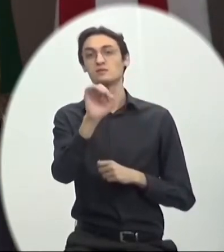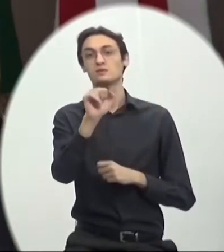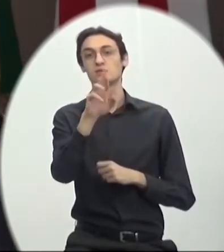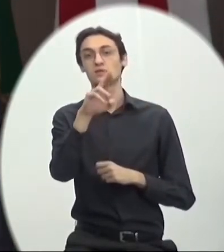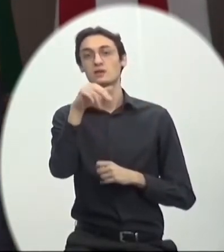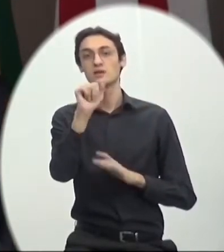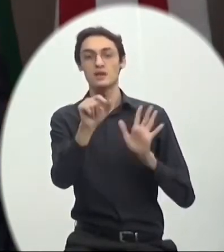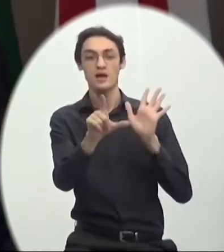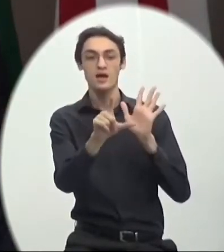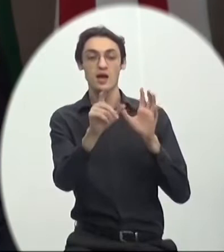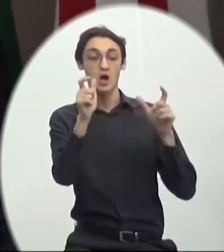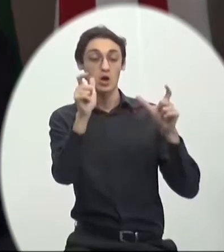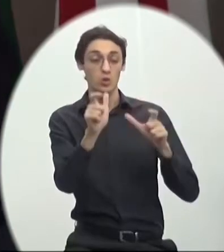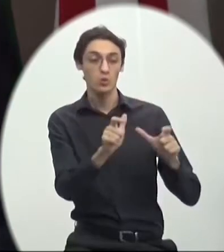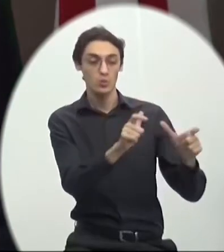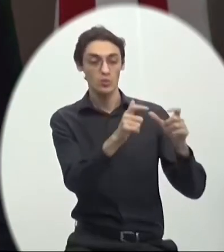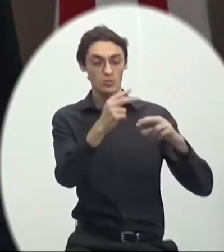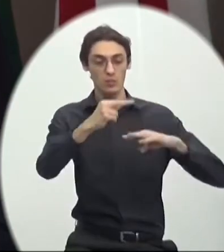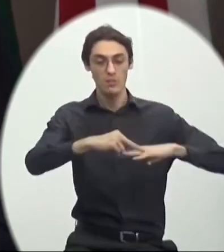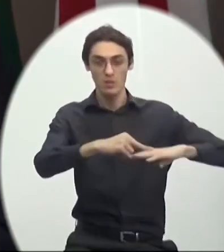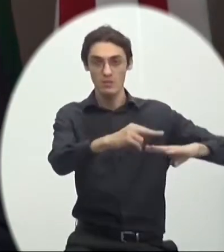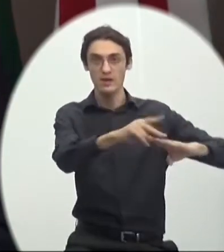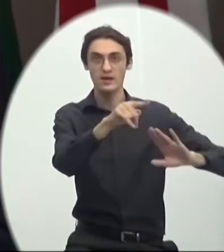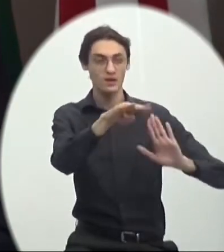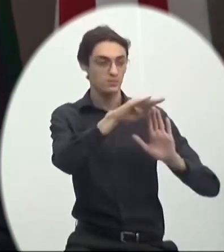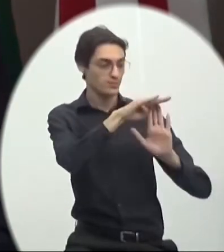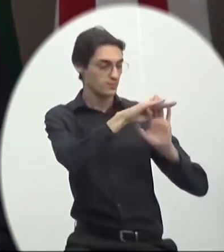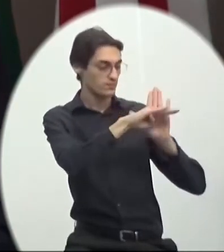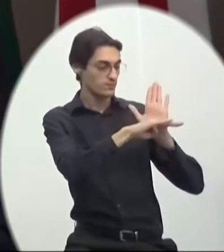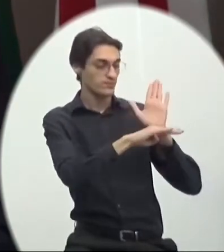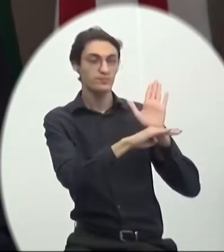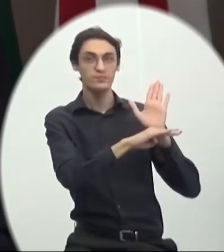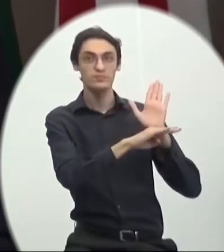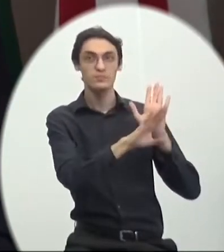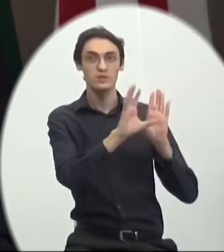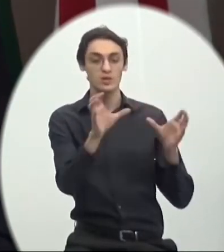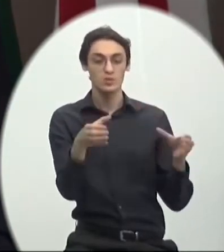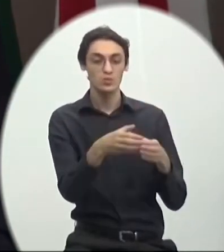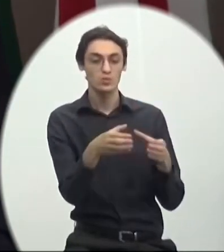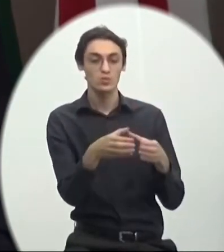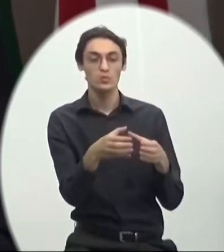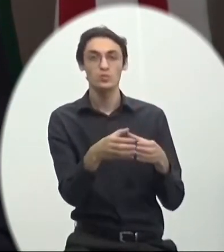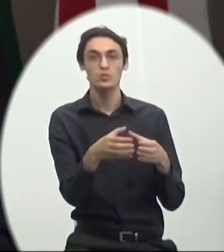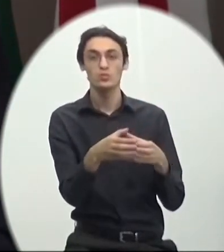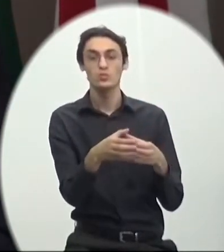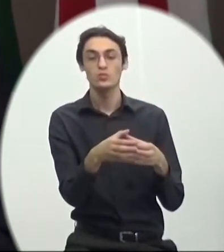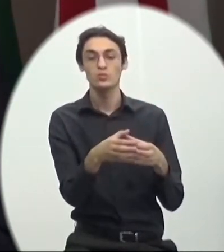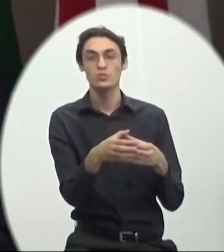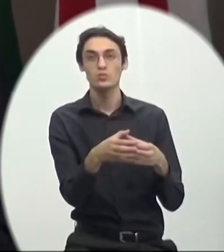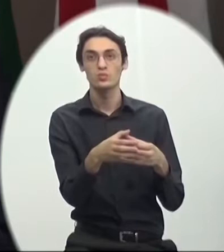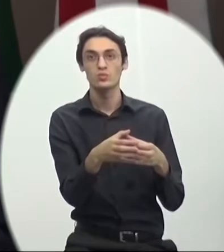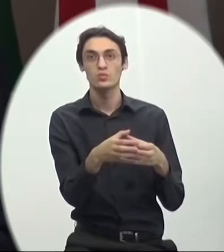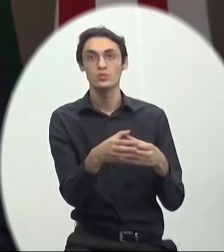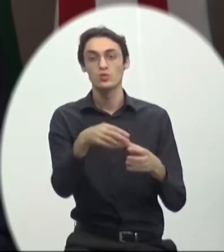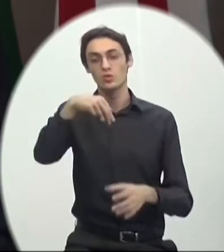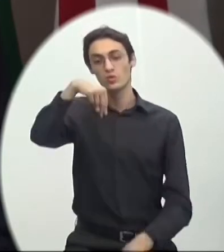de leitos, que é o NIR, o Núcleo de Internação e de